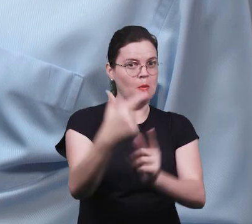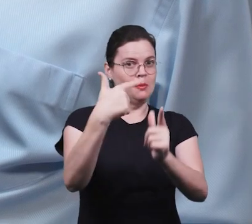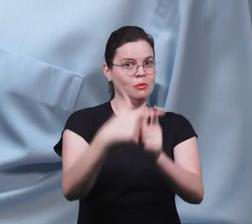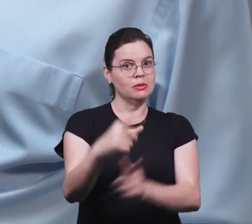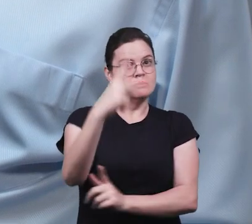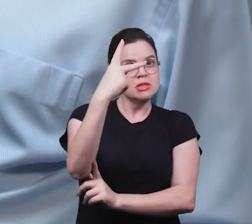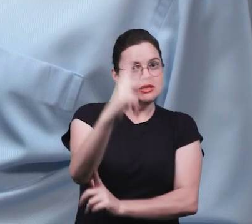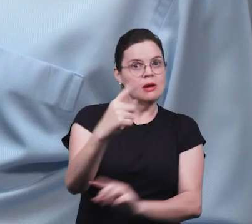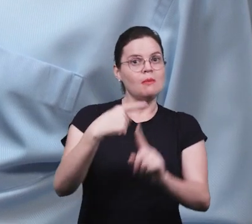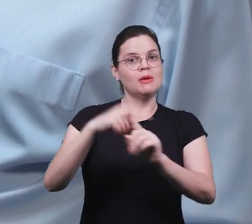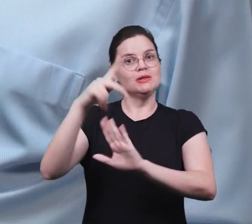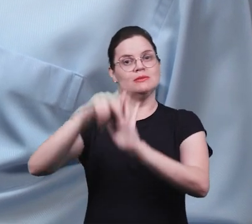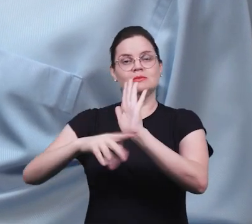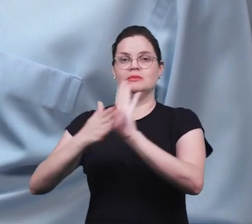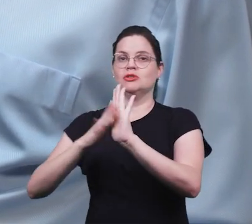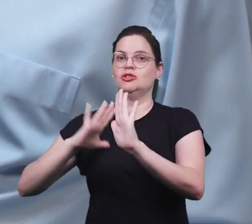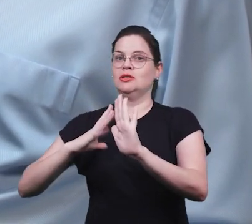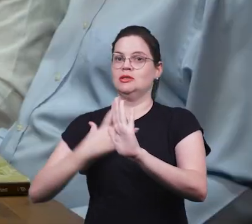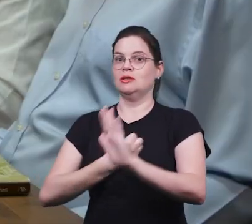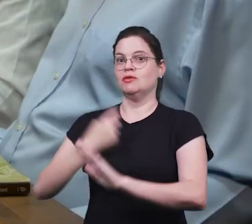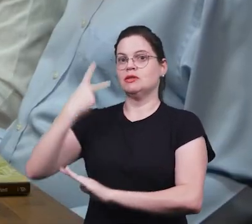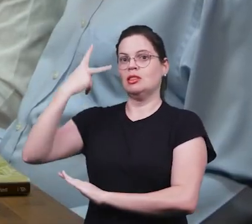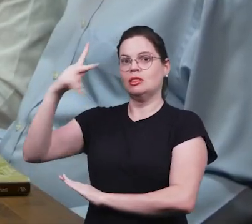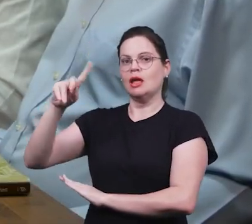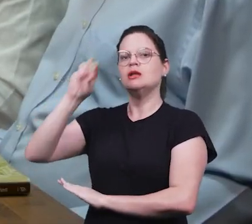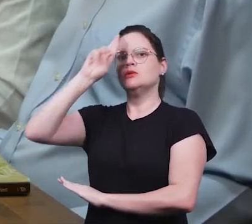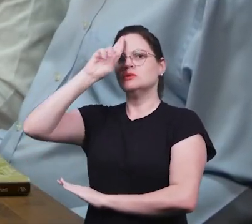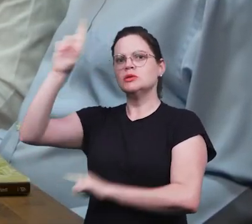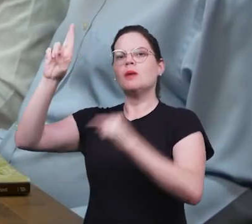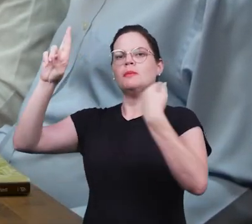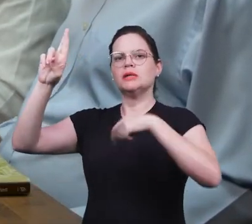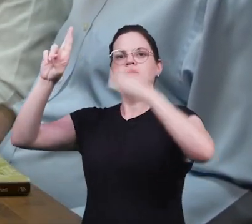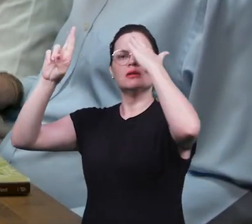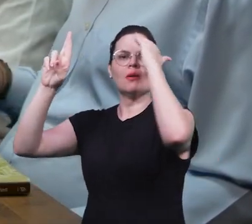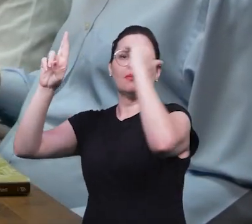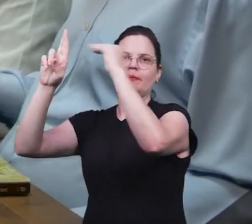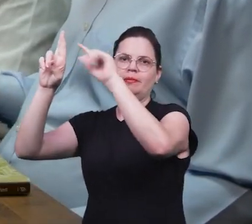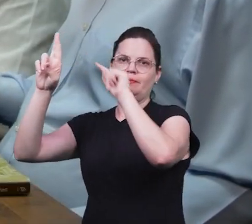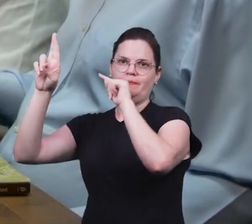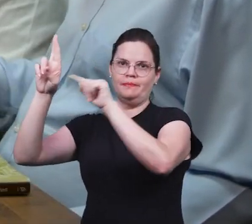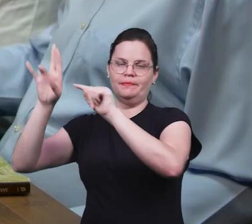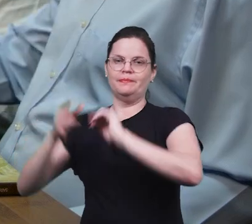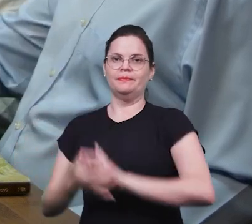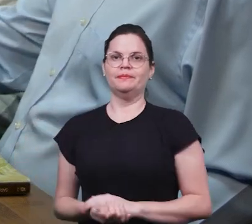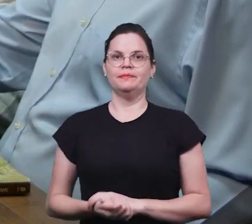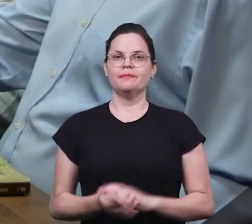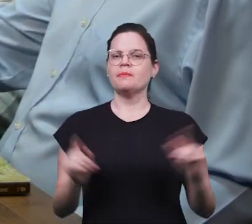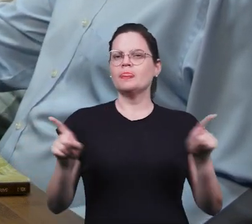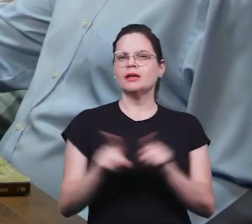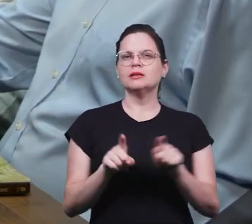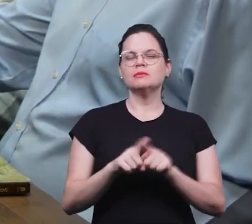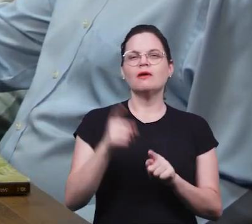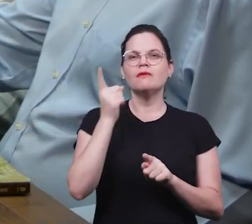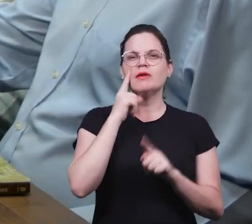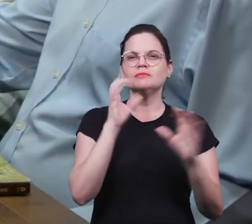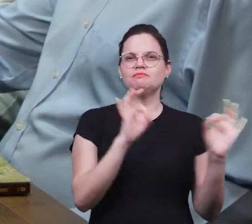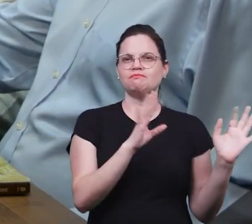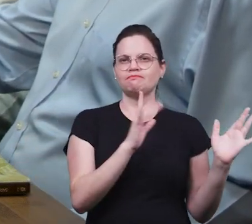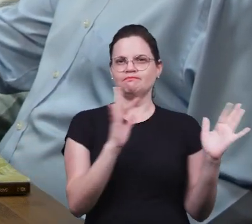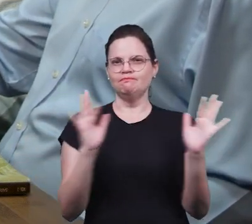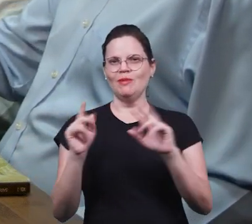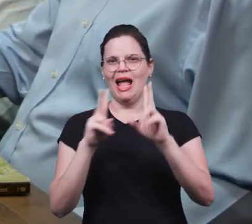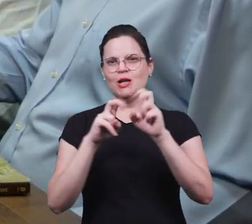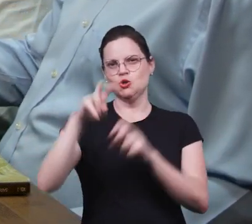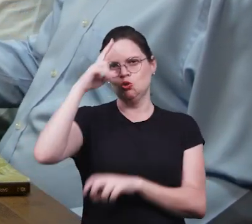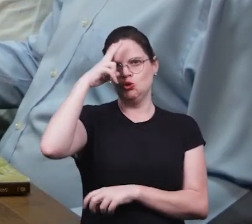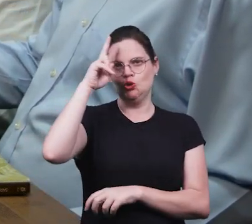projeto de salvação é dele. E nós podemos dizer aqui que, olhando esse acontecimento de Caim e Abel, nós podemos dizer que era